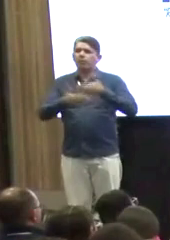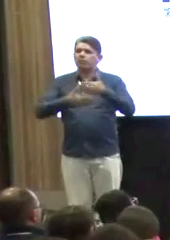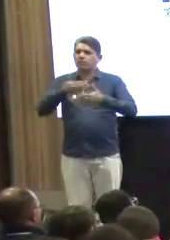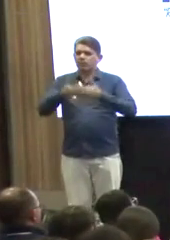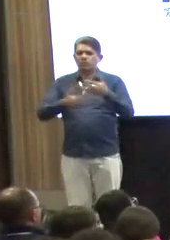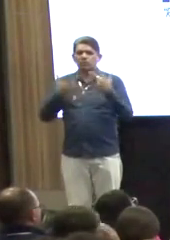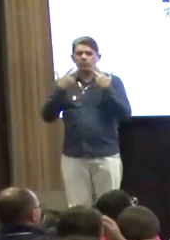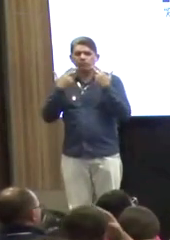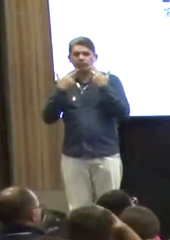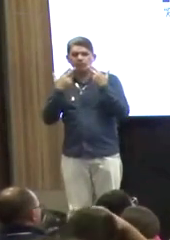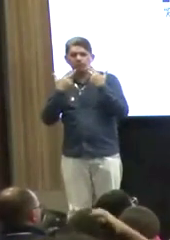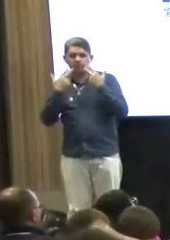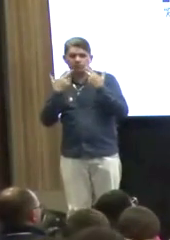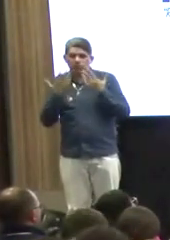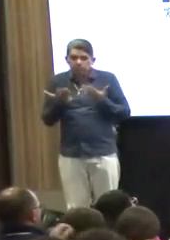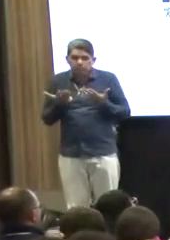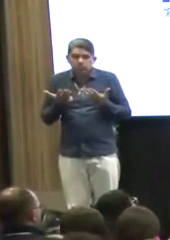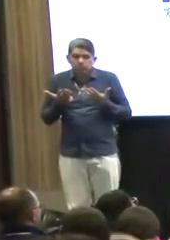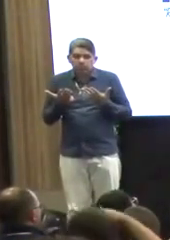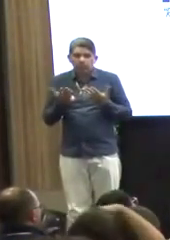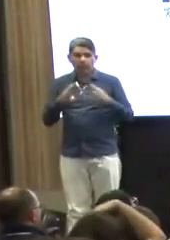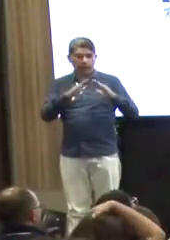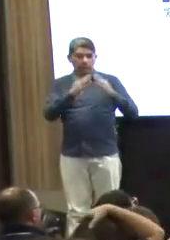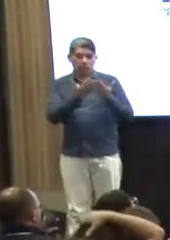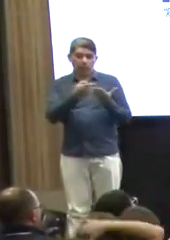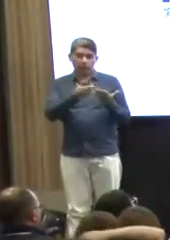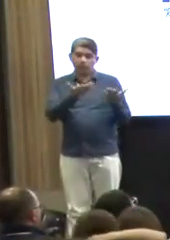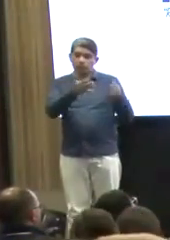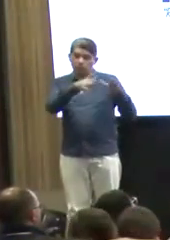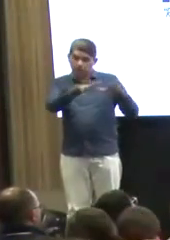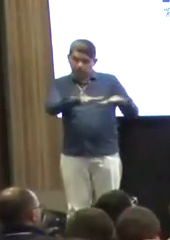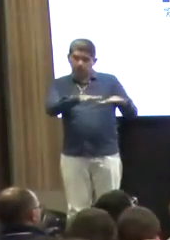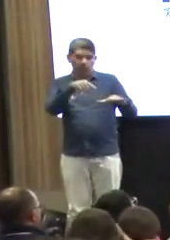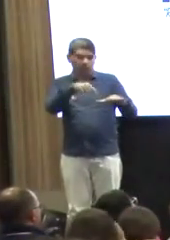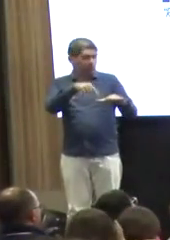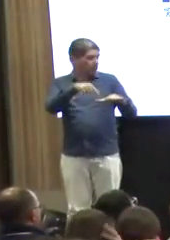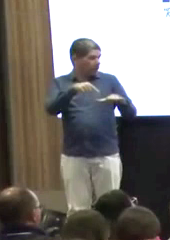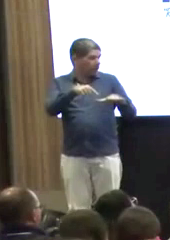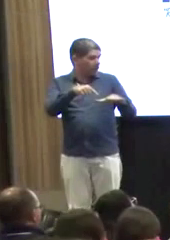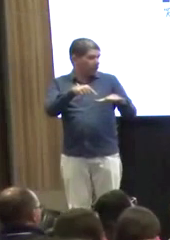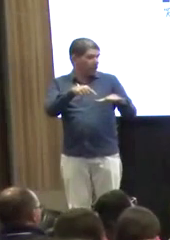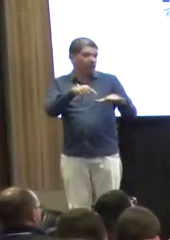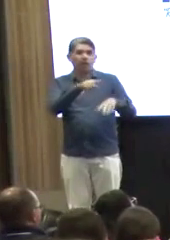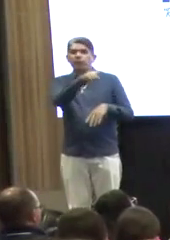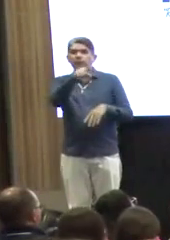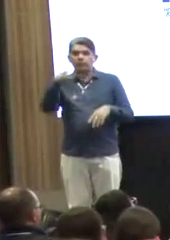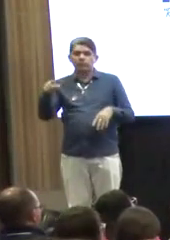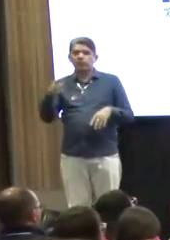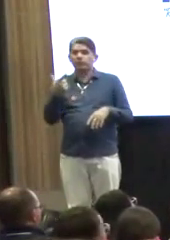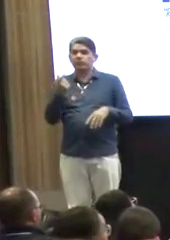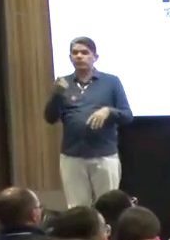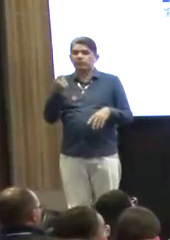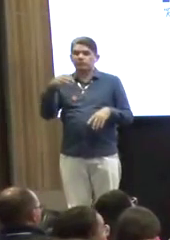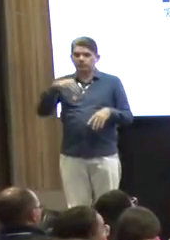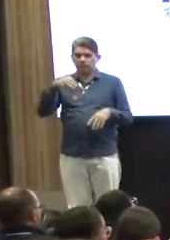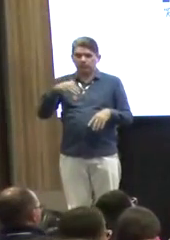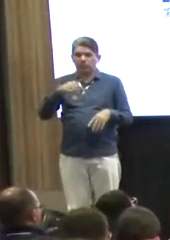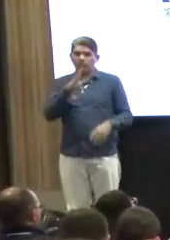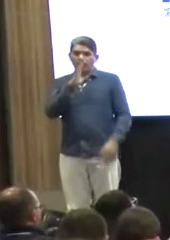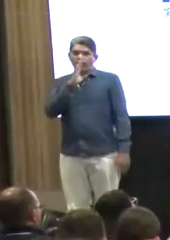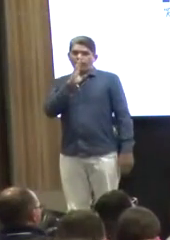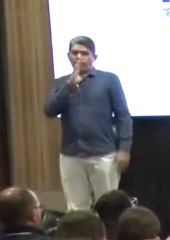normalização. E graças à escola, inclusive, que vocês estão em silêncio há mais de 20 minutos, sem se incomodar muito, porque foi a escola que te ensinou a